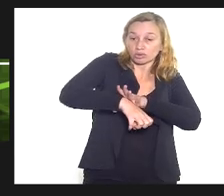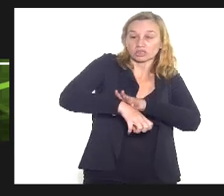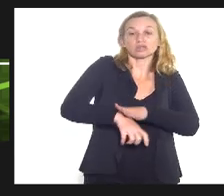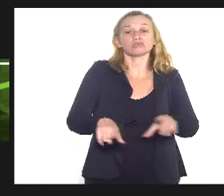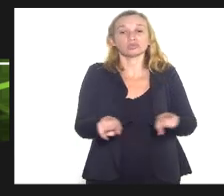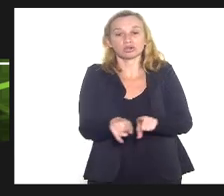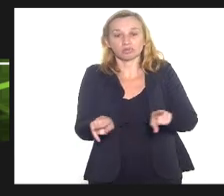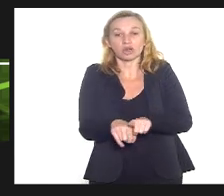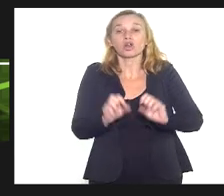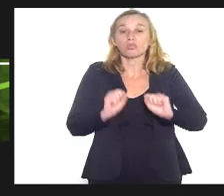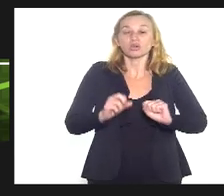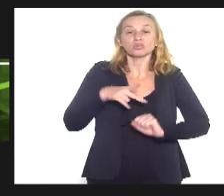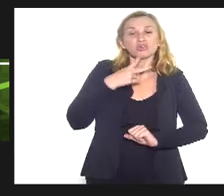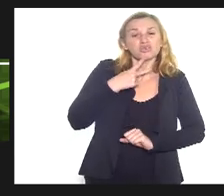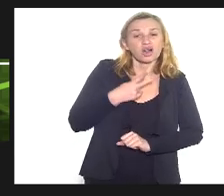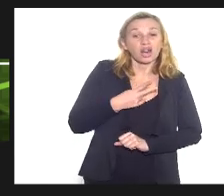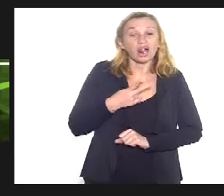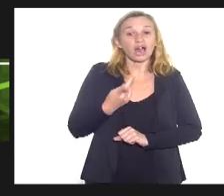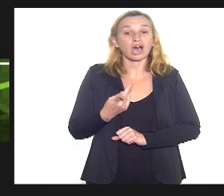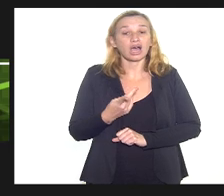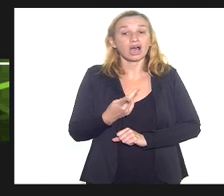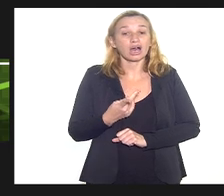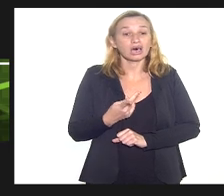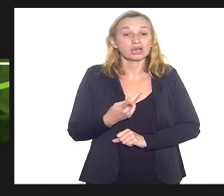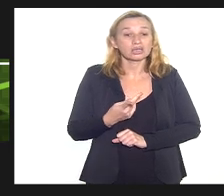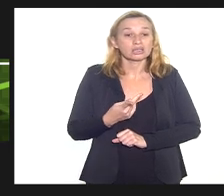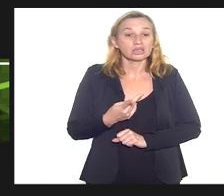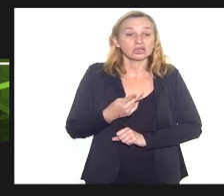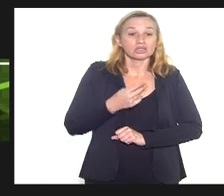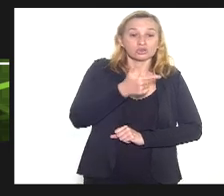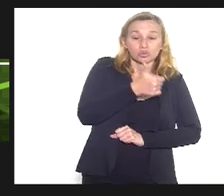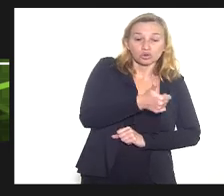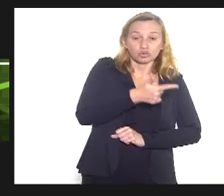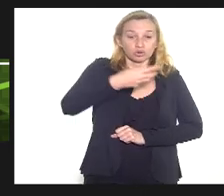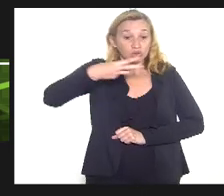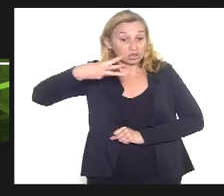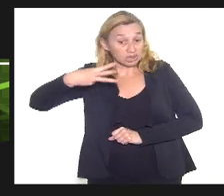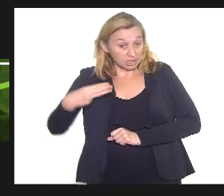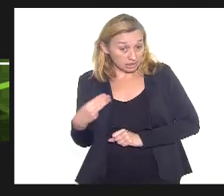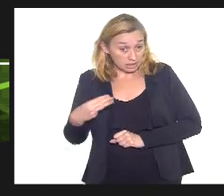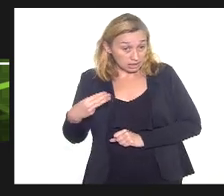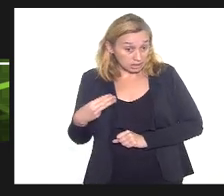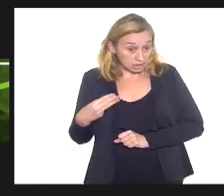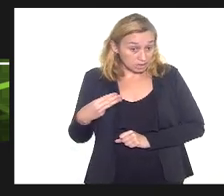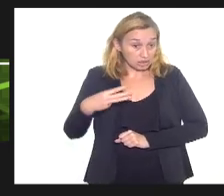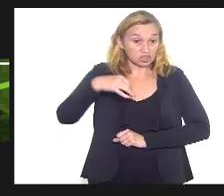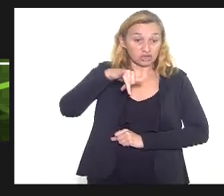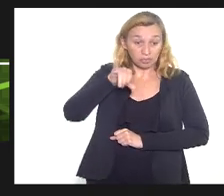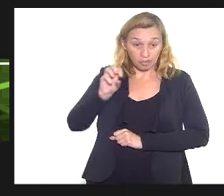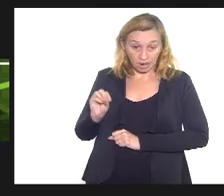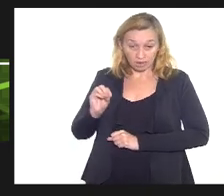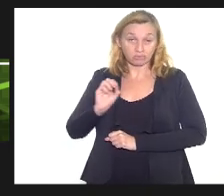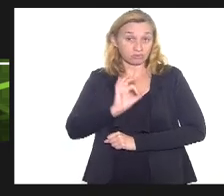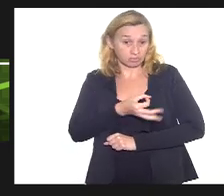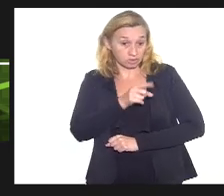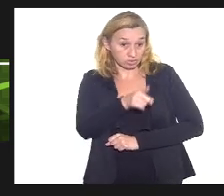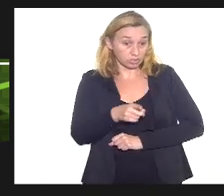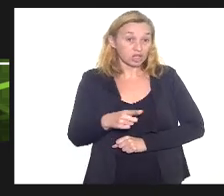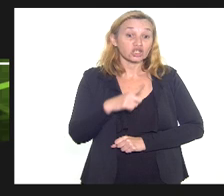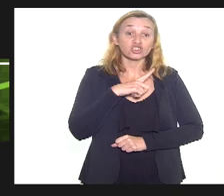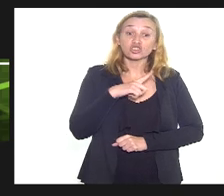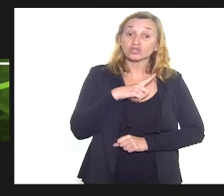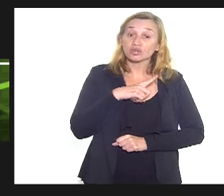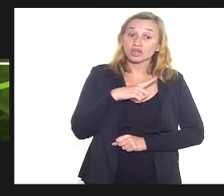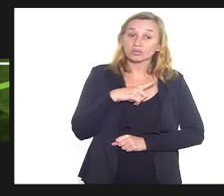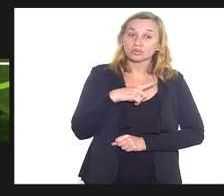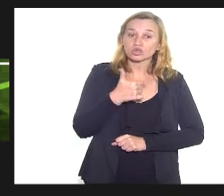Nós podemos falar aí, estabelecer um timeline em 2013, né, em maio especificamente. Nós tivemos a